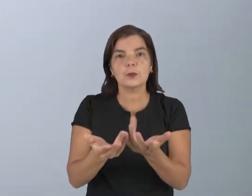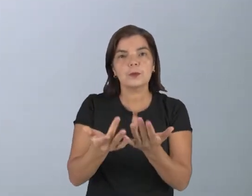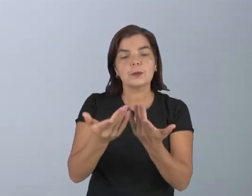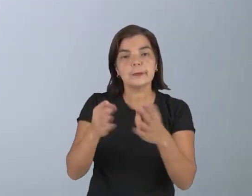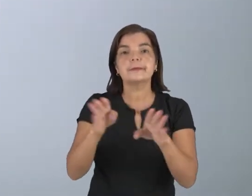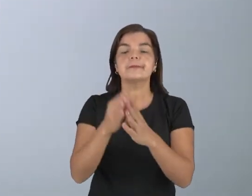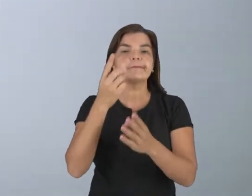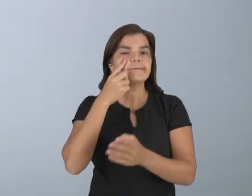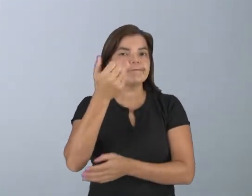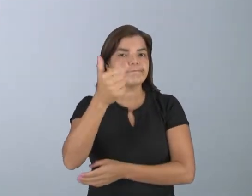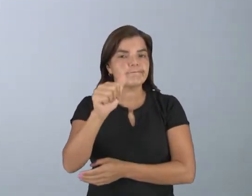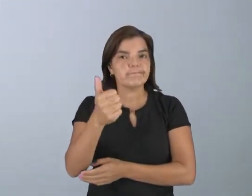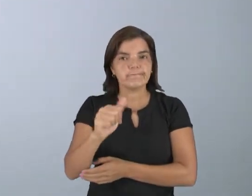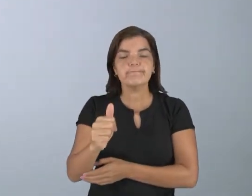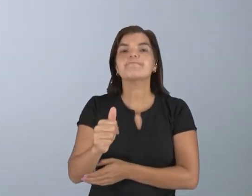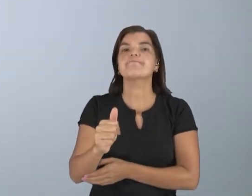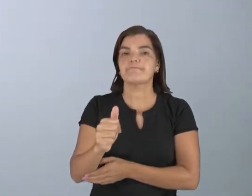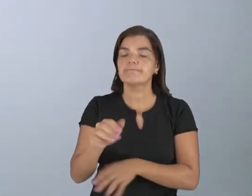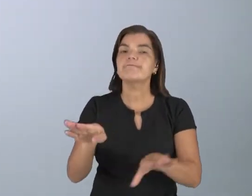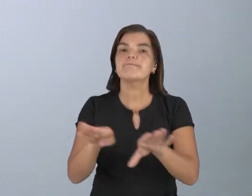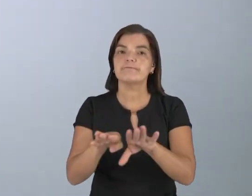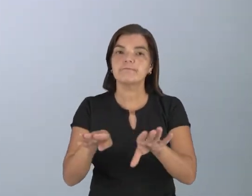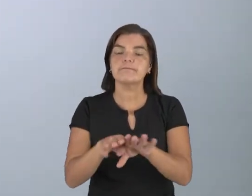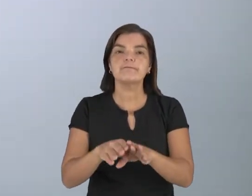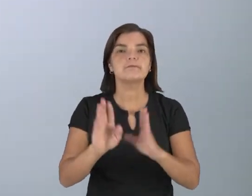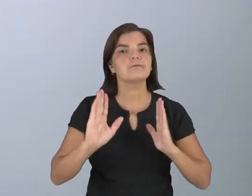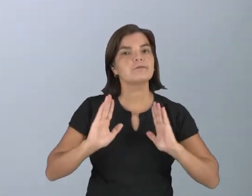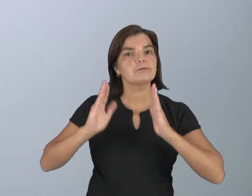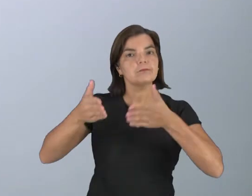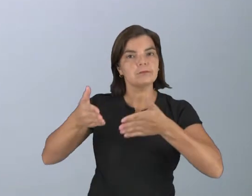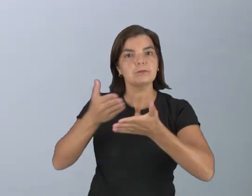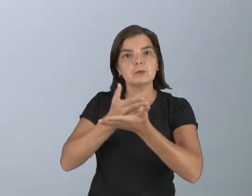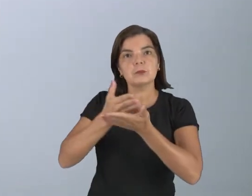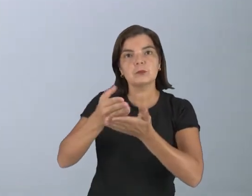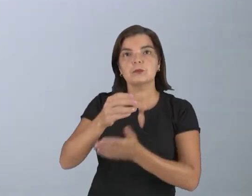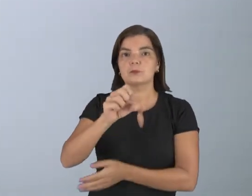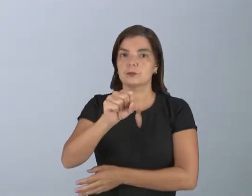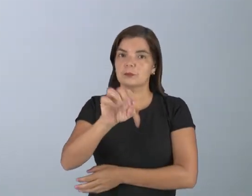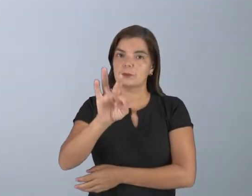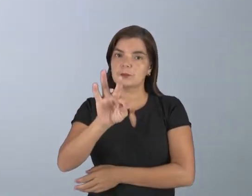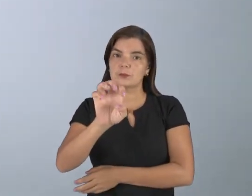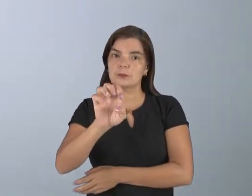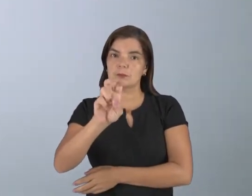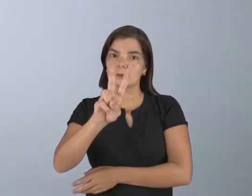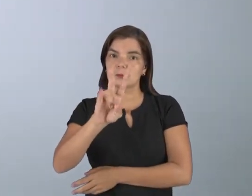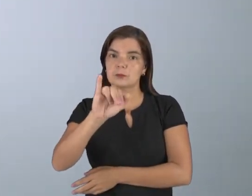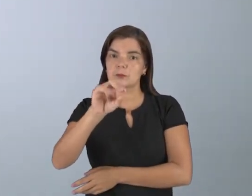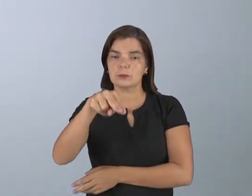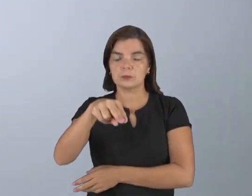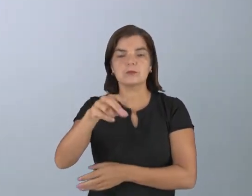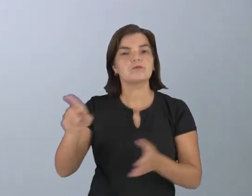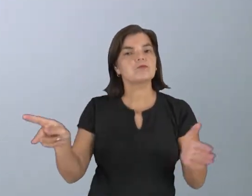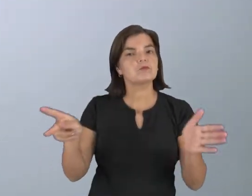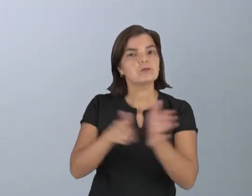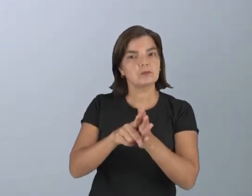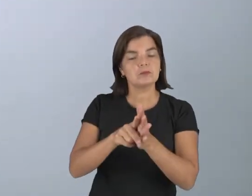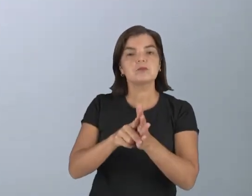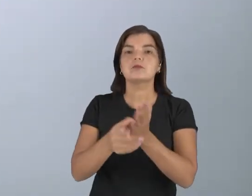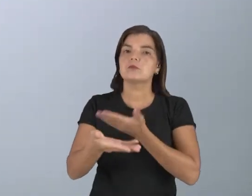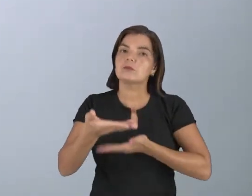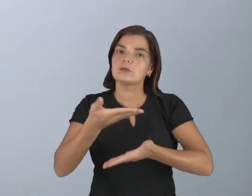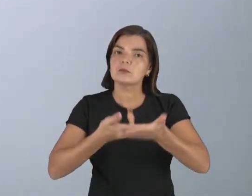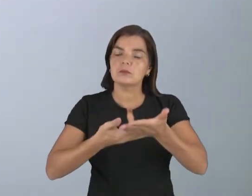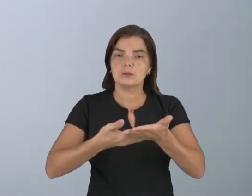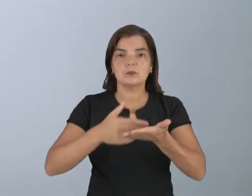desses materiais, desses corpos aí fluidos e focando um pouquinho para o princípio de Steve, que ele chamou a atenção ali para uma parte específica relacionada